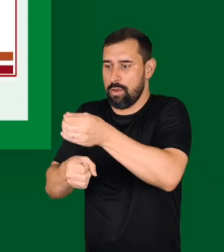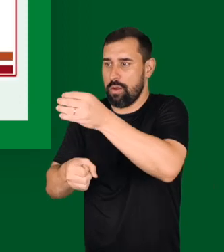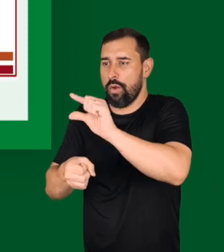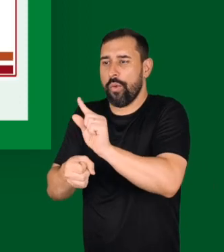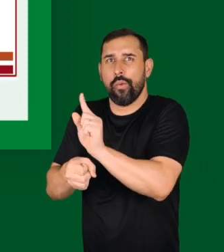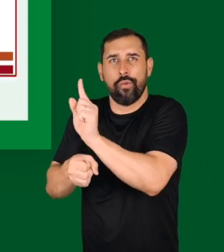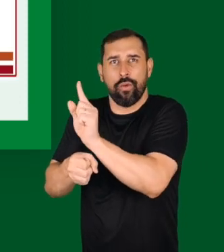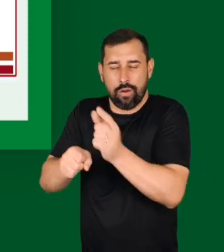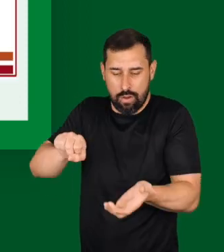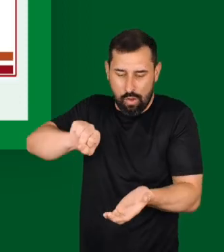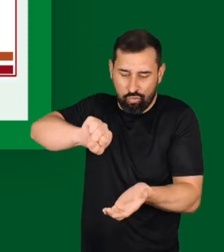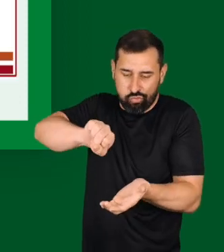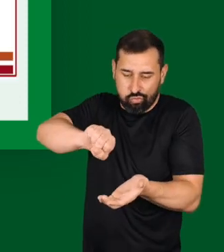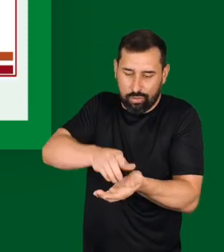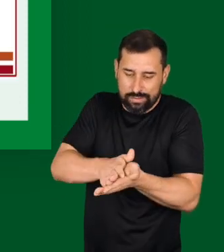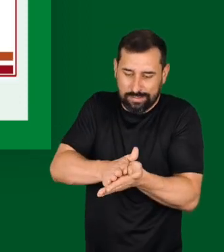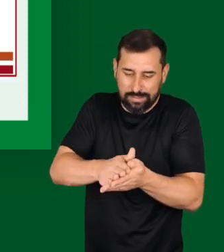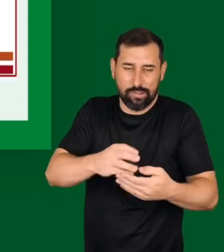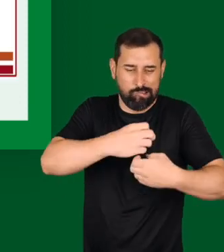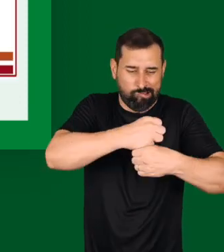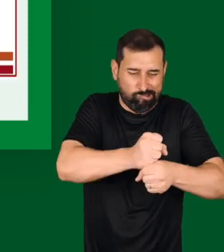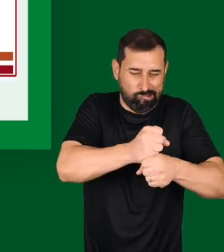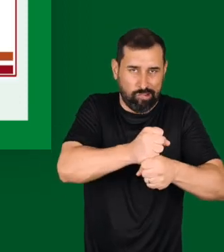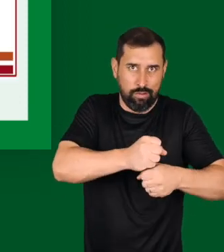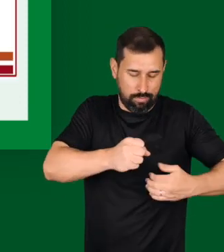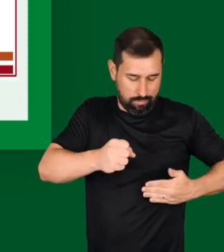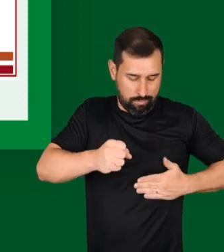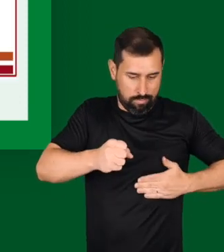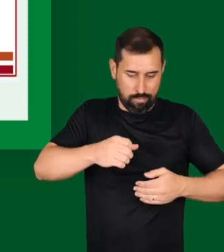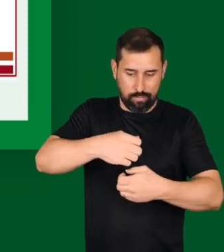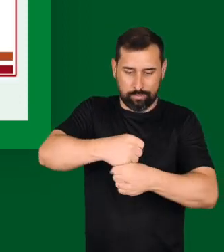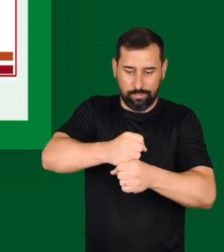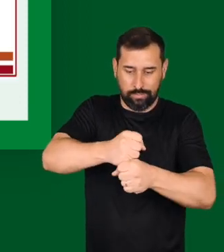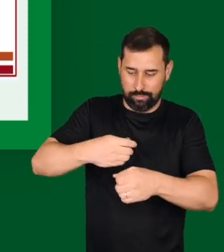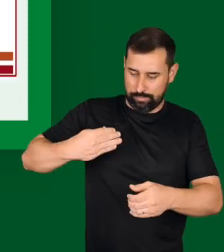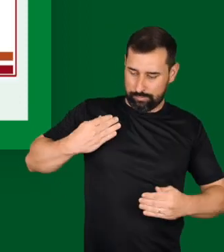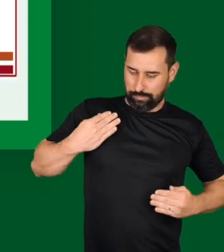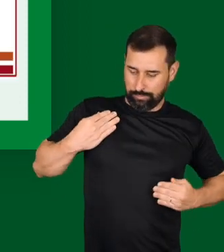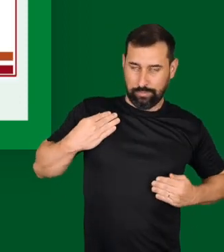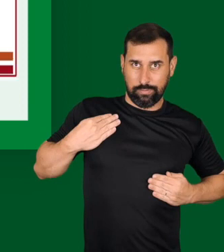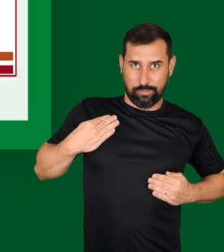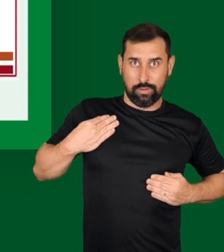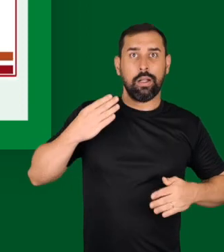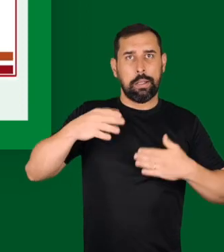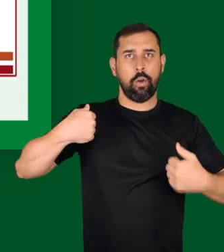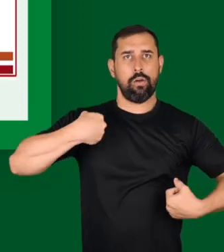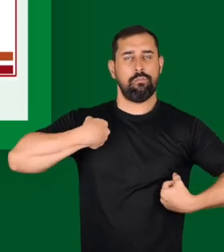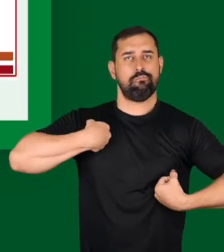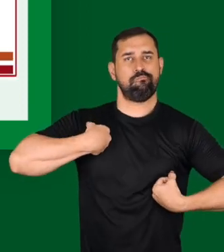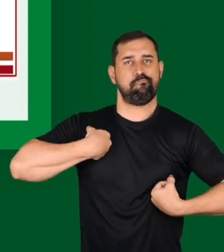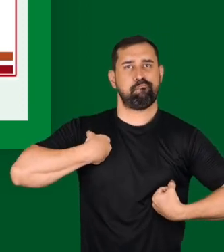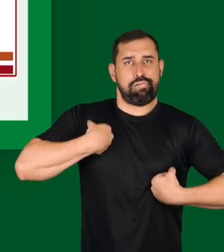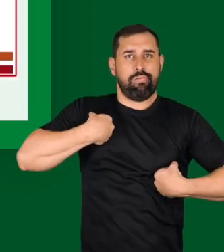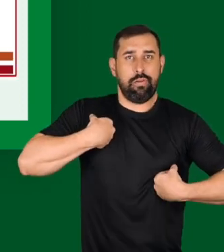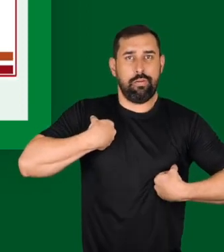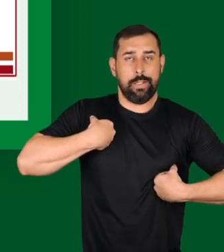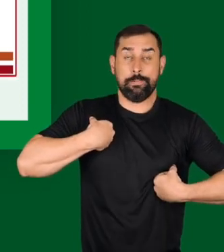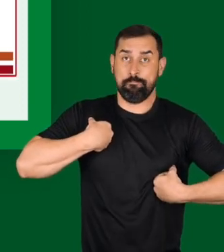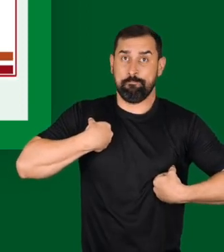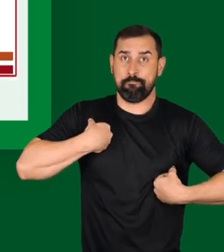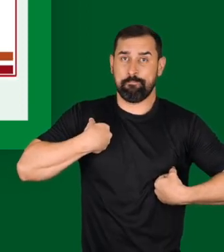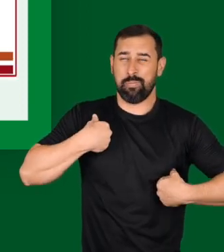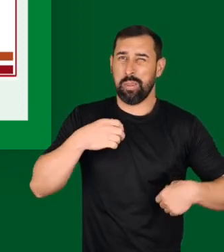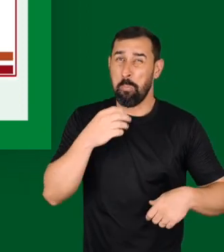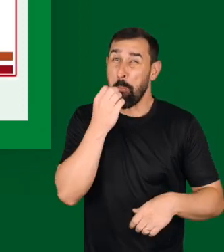excesso, coloca no local onde vai colocar a pá e a pá por cima, tanto infraclavicular como do lado de cá. E aí sim você pode usar